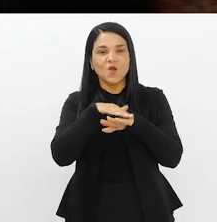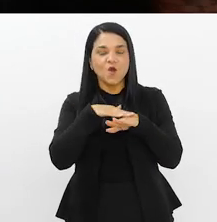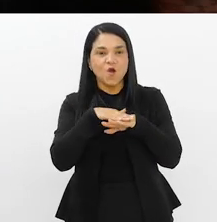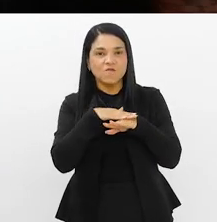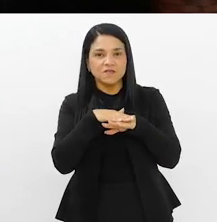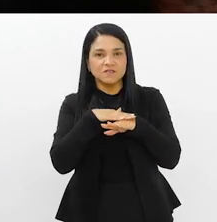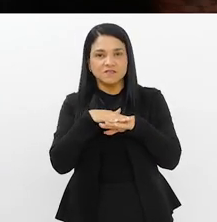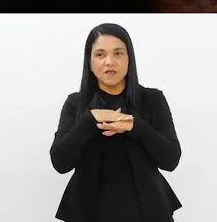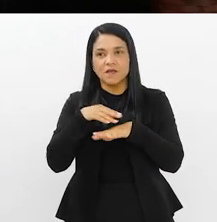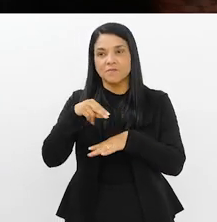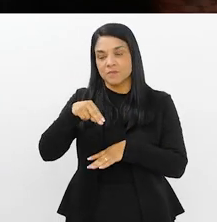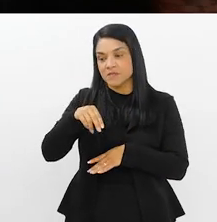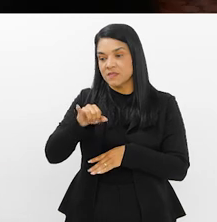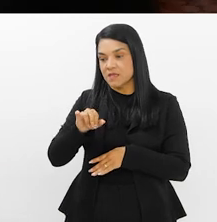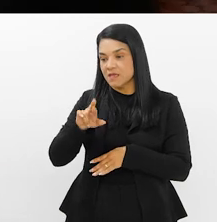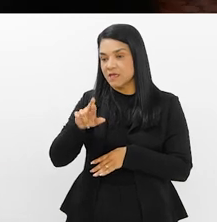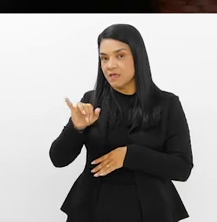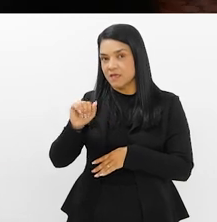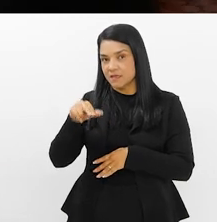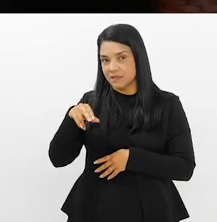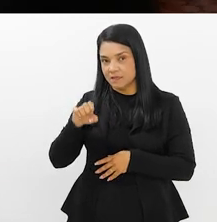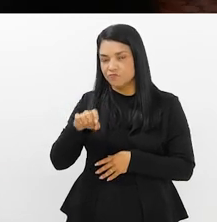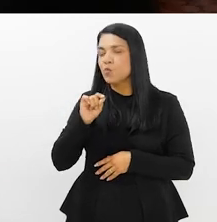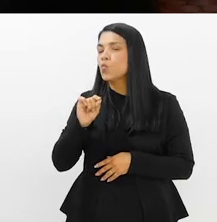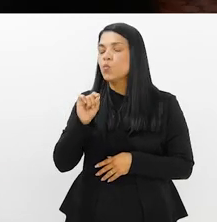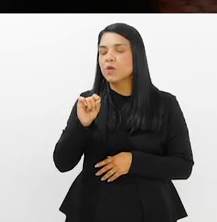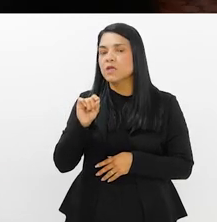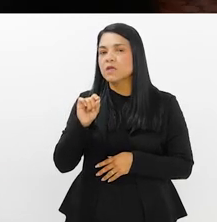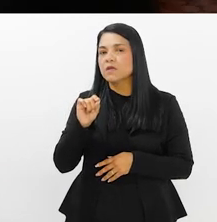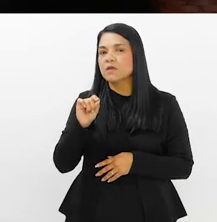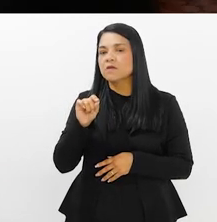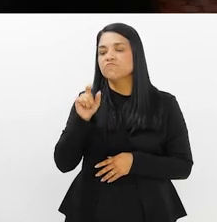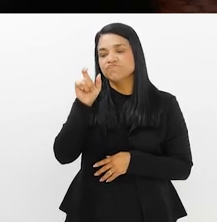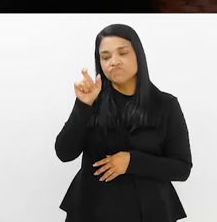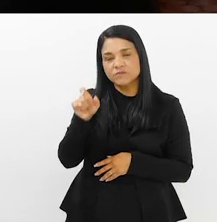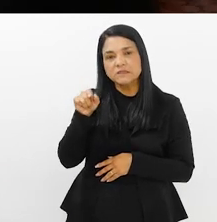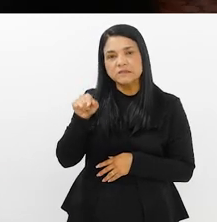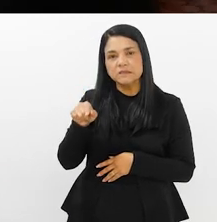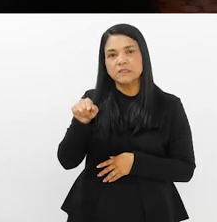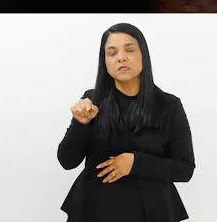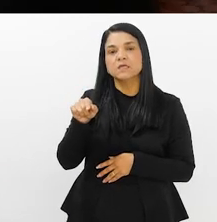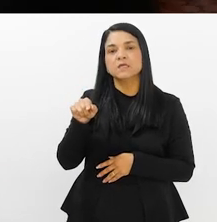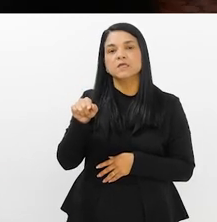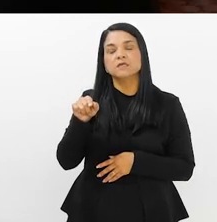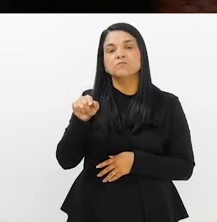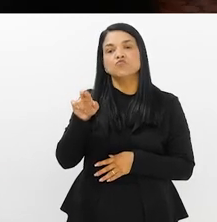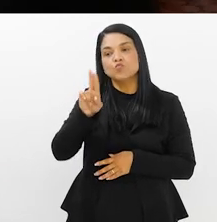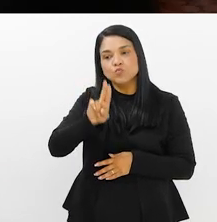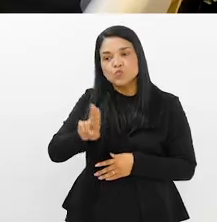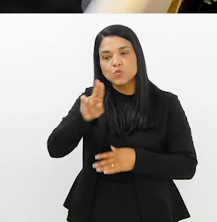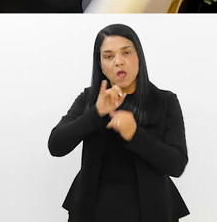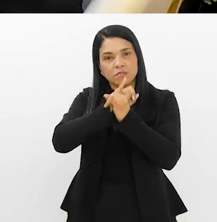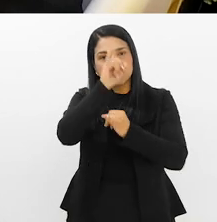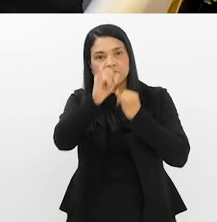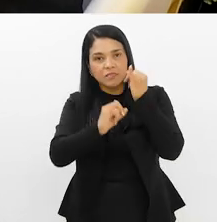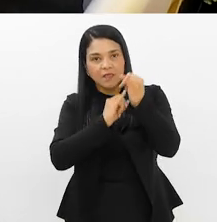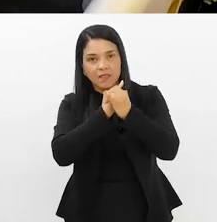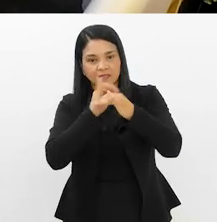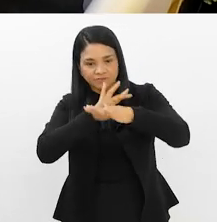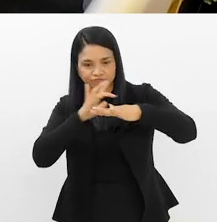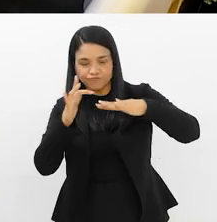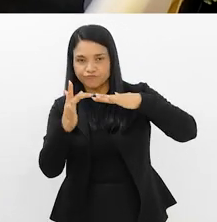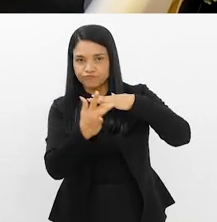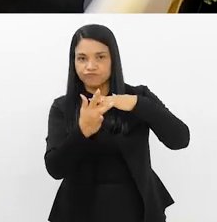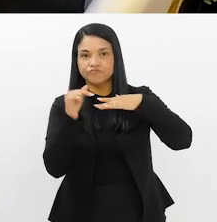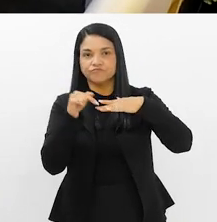com você, sabe, Niriane? O que levou a você utilizar a internet, a página